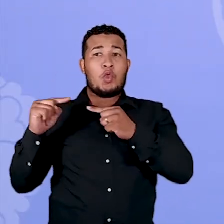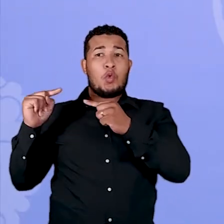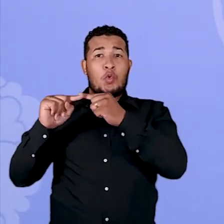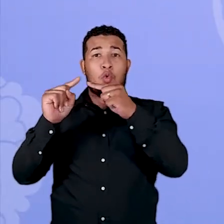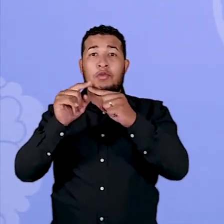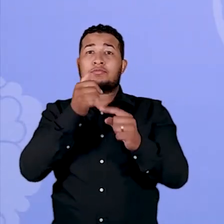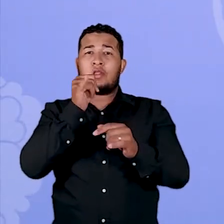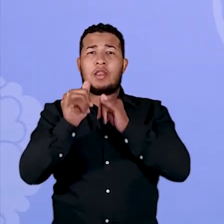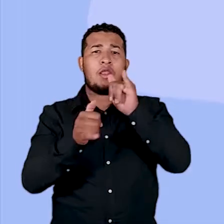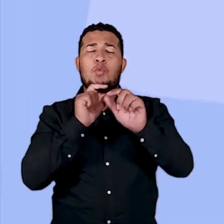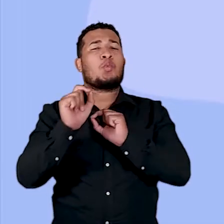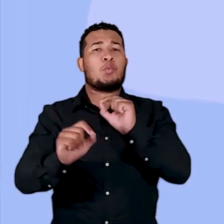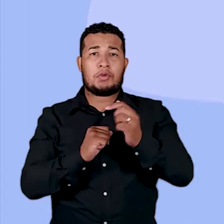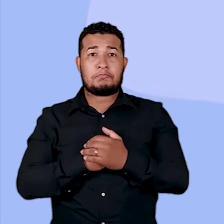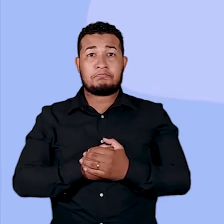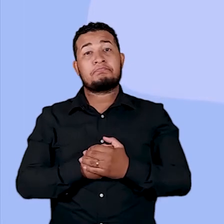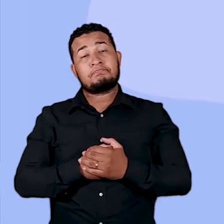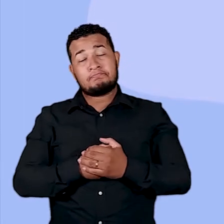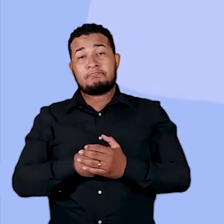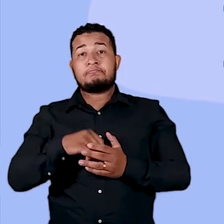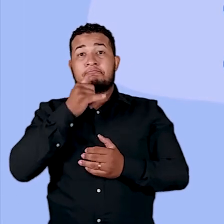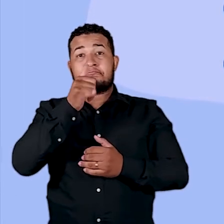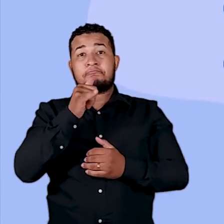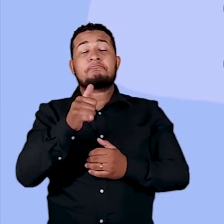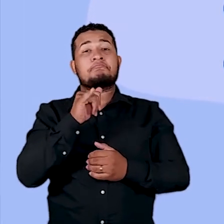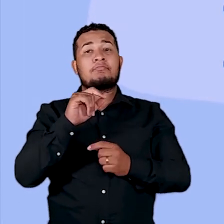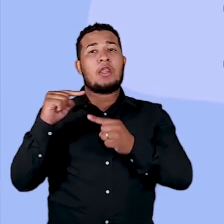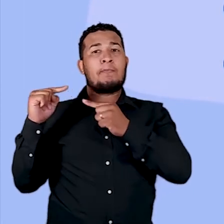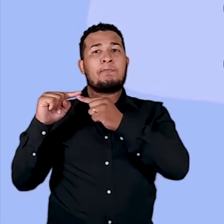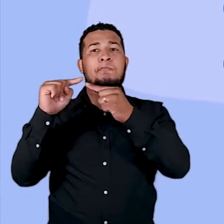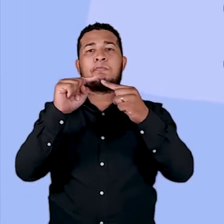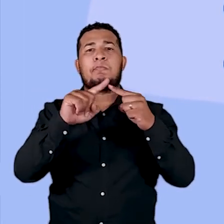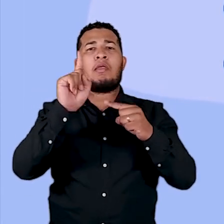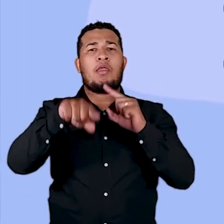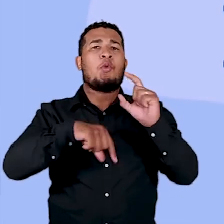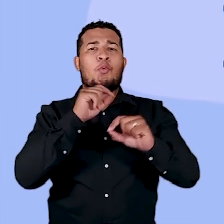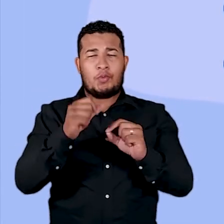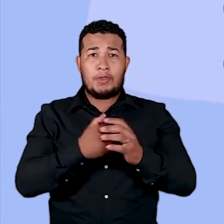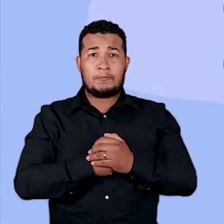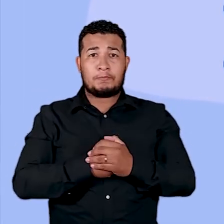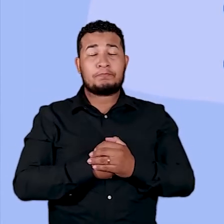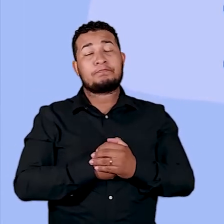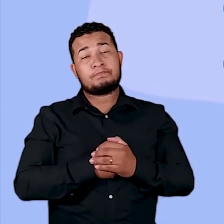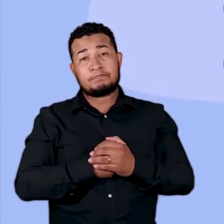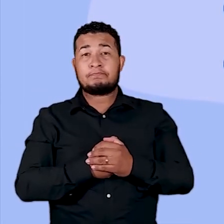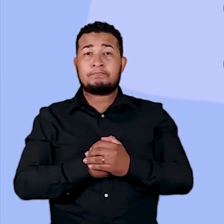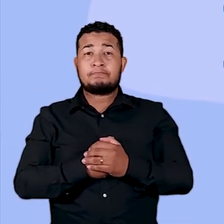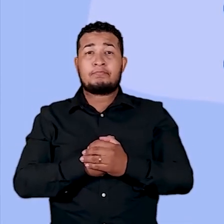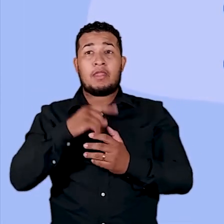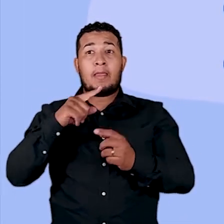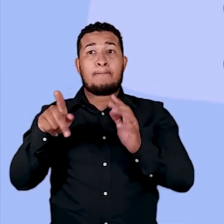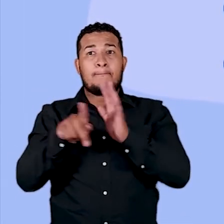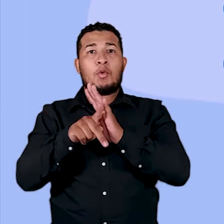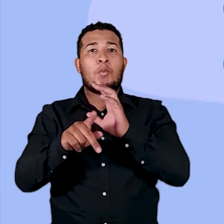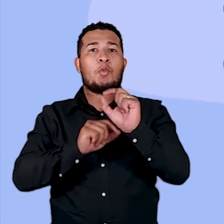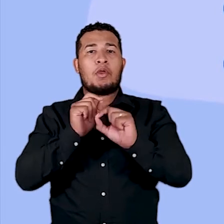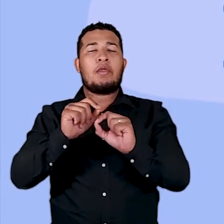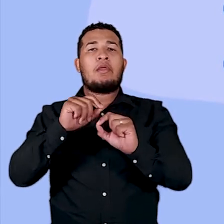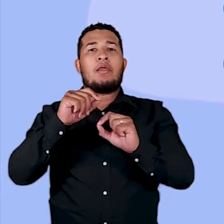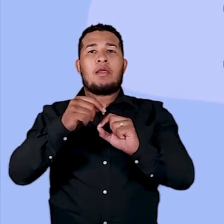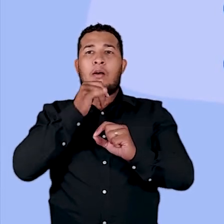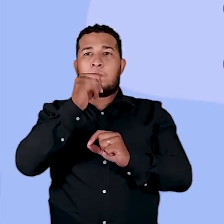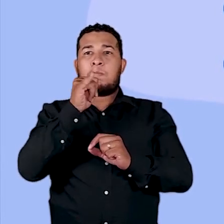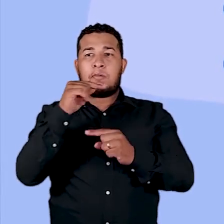que é corrente elétrica. Então vamos nessa. Corrente elétrica. Bom, a definição de corrente elétrica é: a corrente elétrica é o